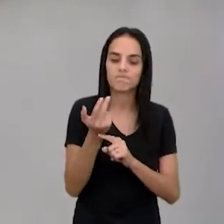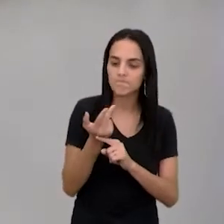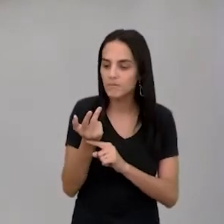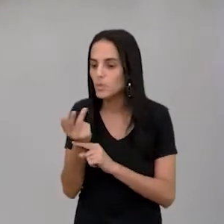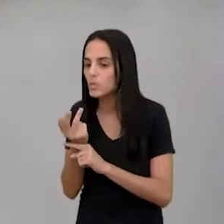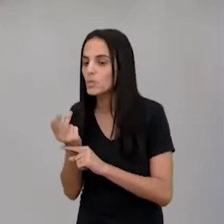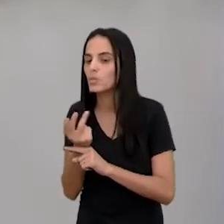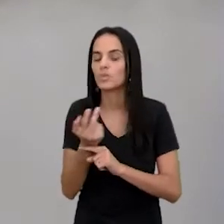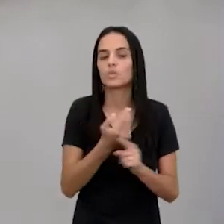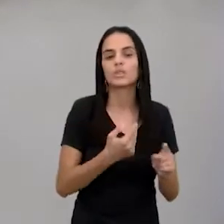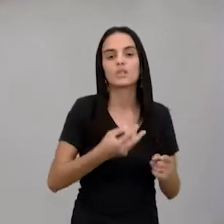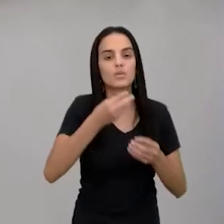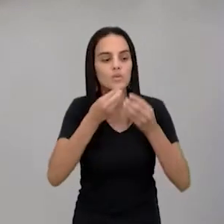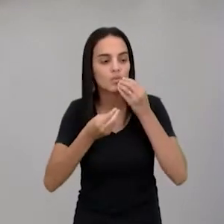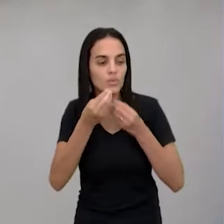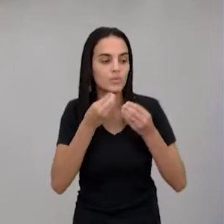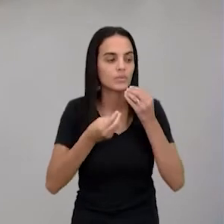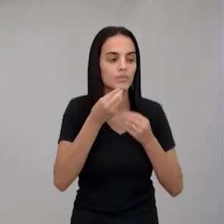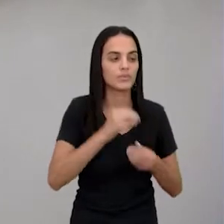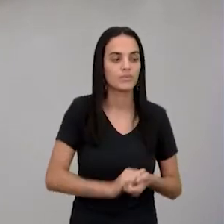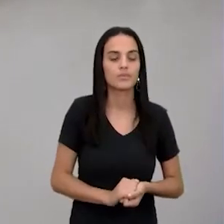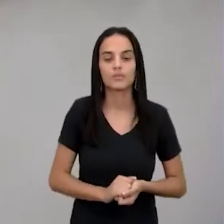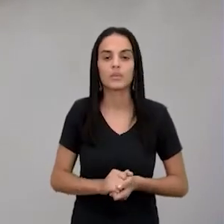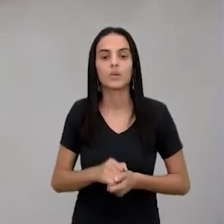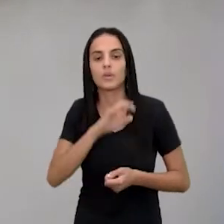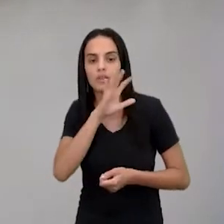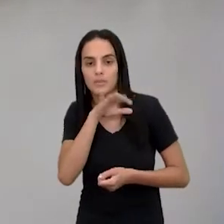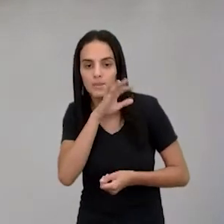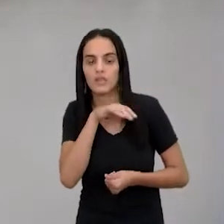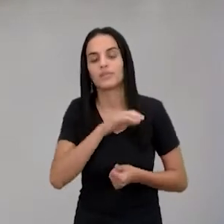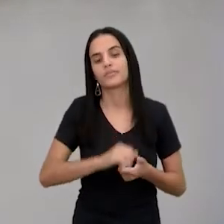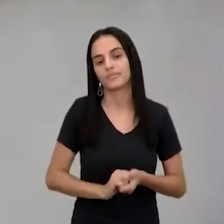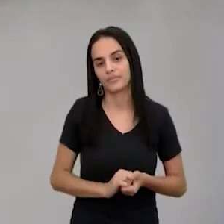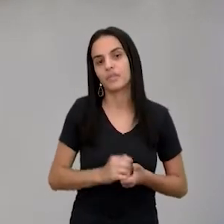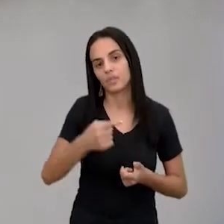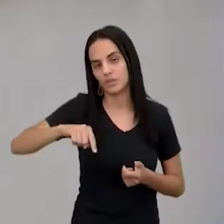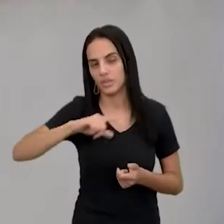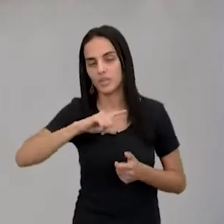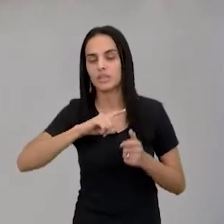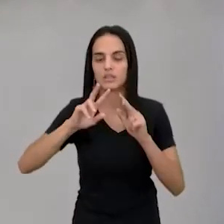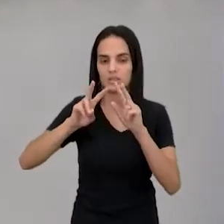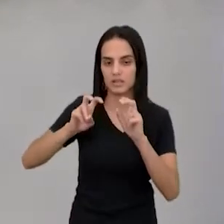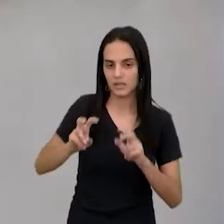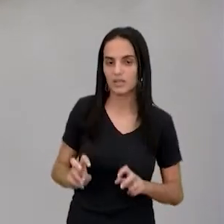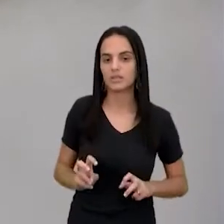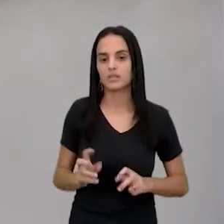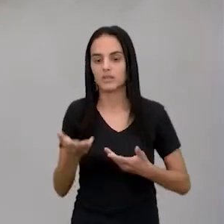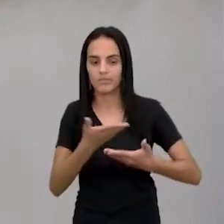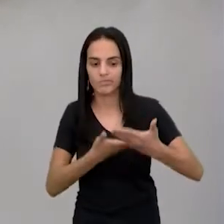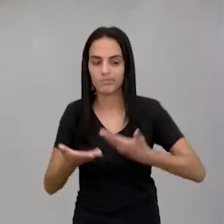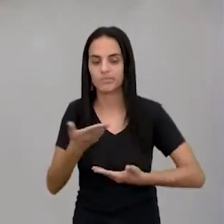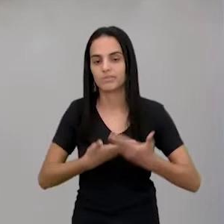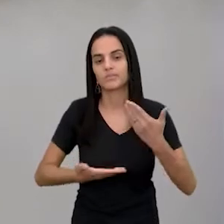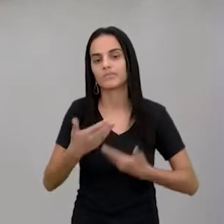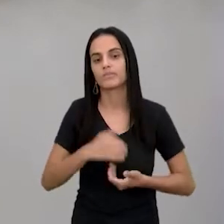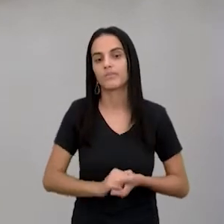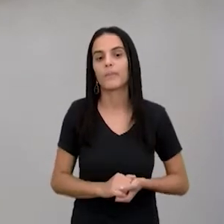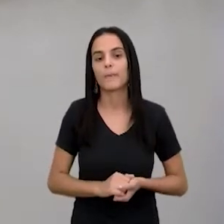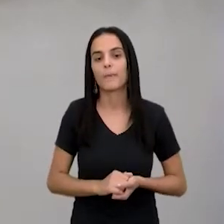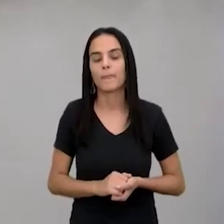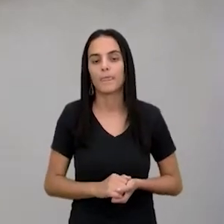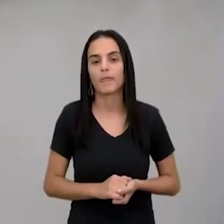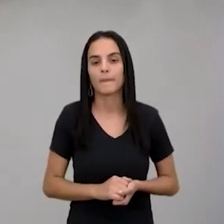da agricultura. Então a gente viu, inclusive em algumas aulas passadas, que a agricultura, ela não se dava